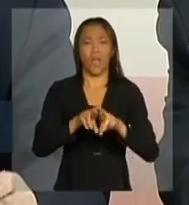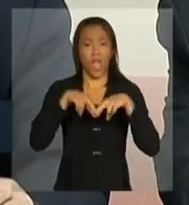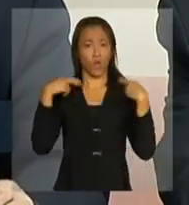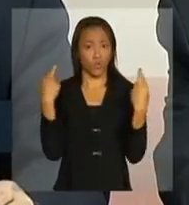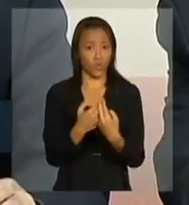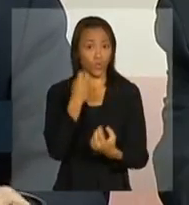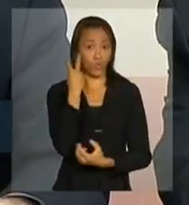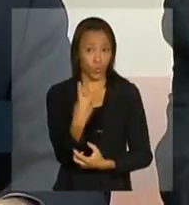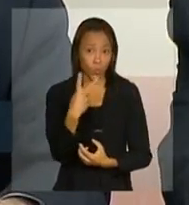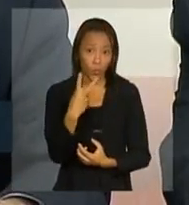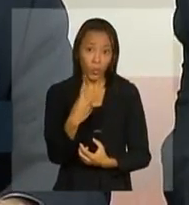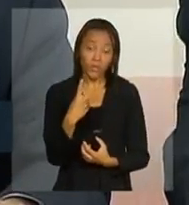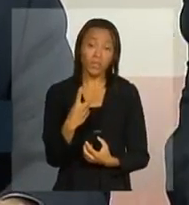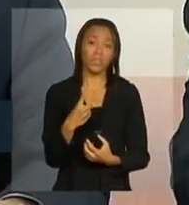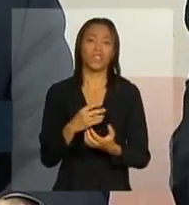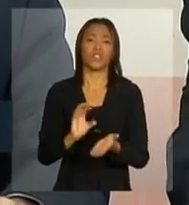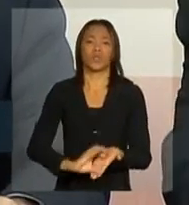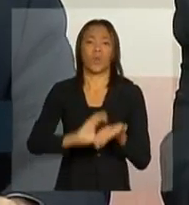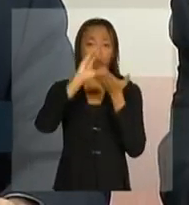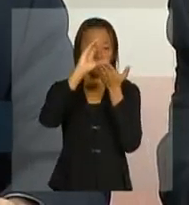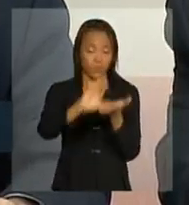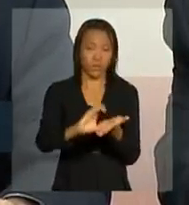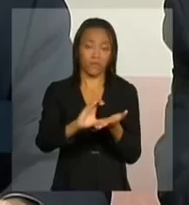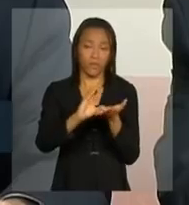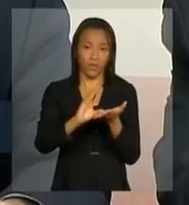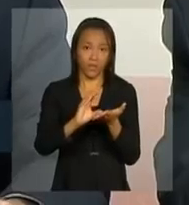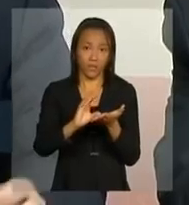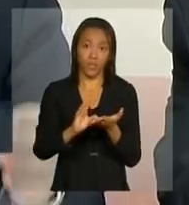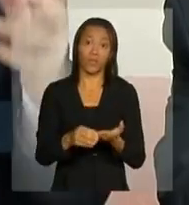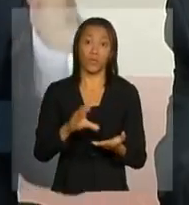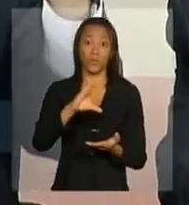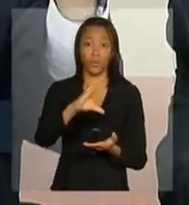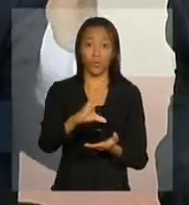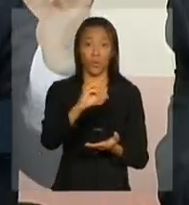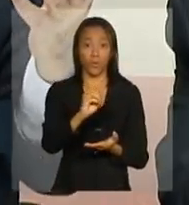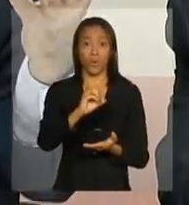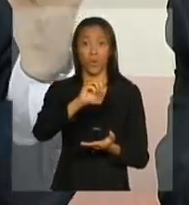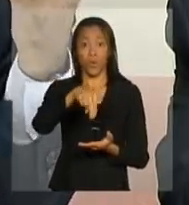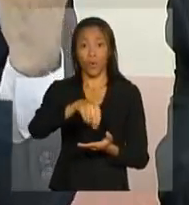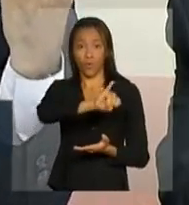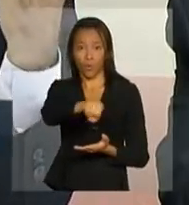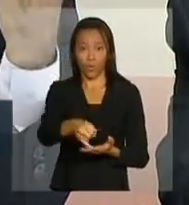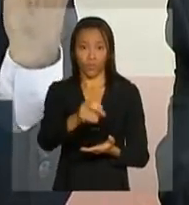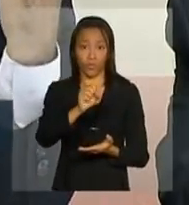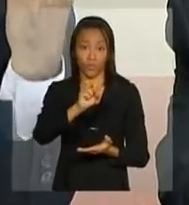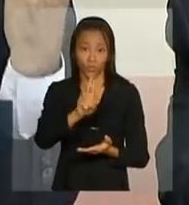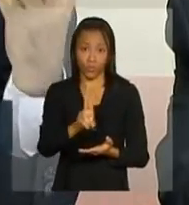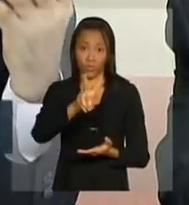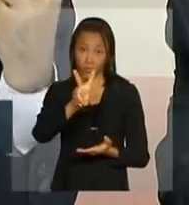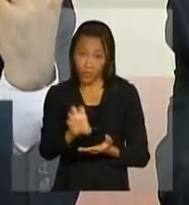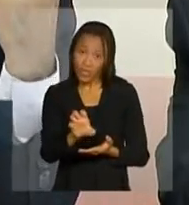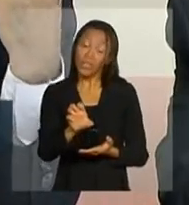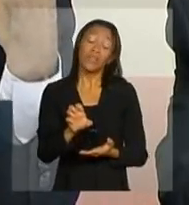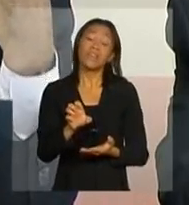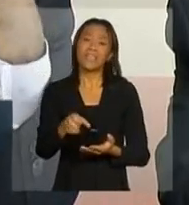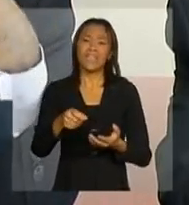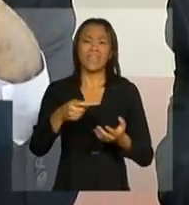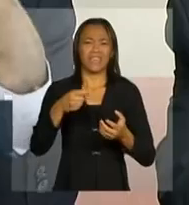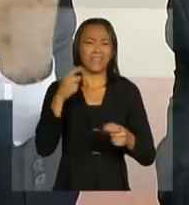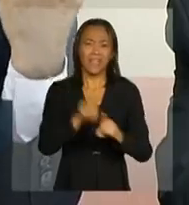coletivas de conselhos eh do conjúv a partir de uma demanda, de um grito que as